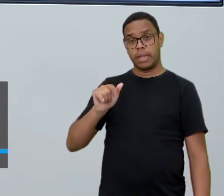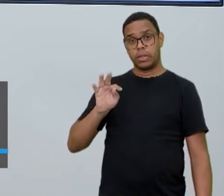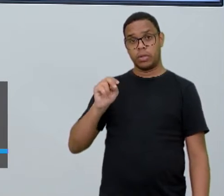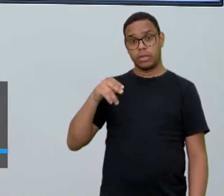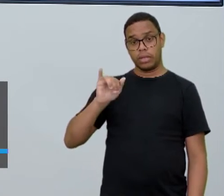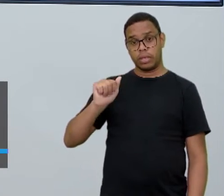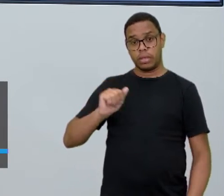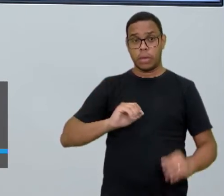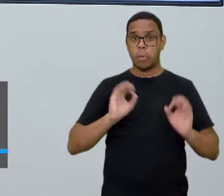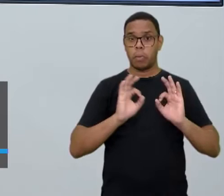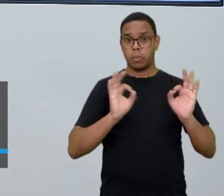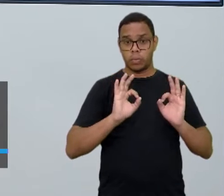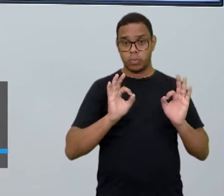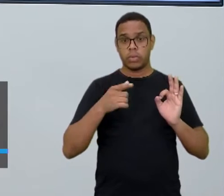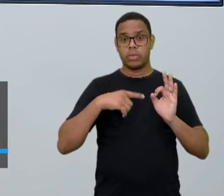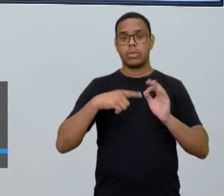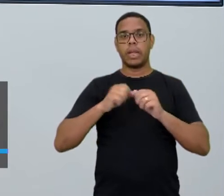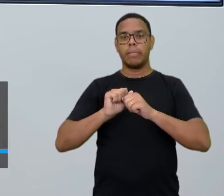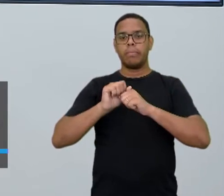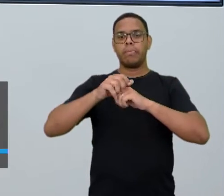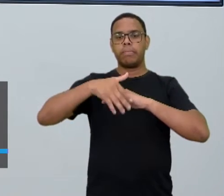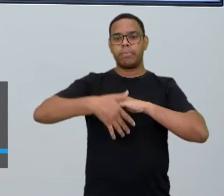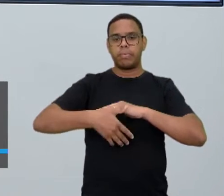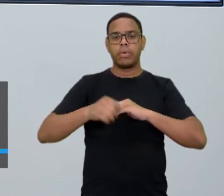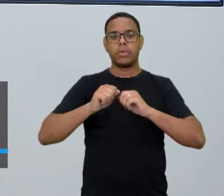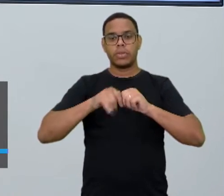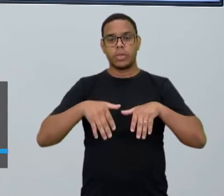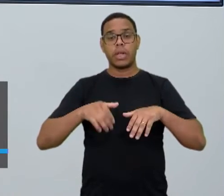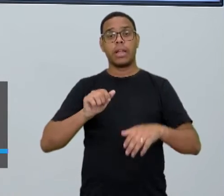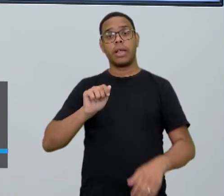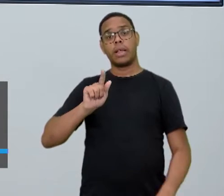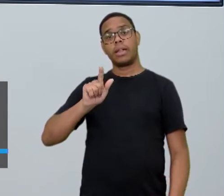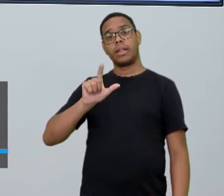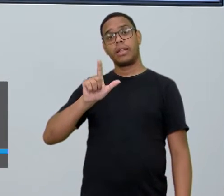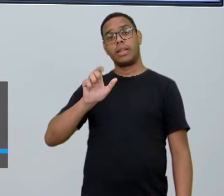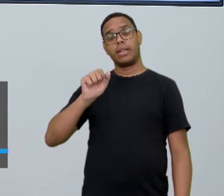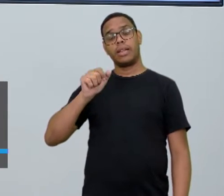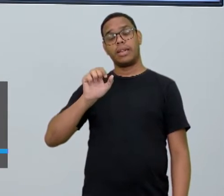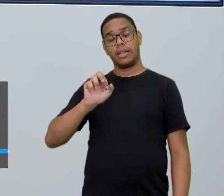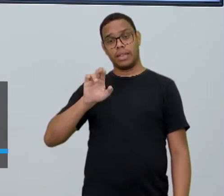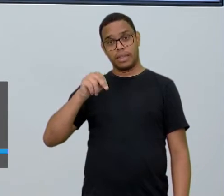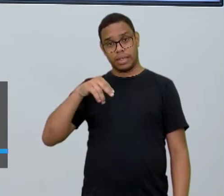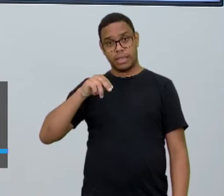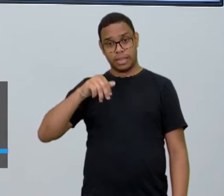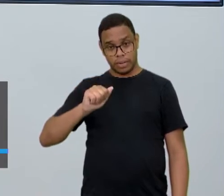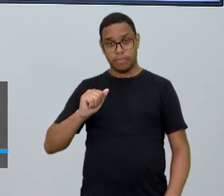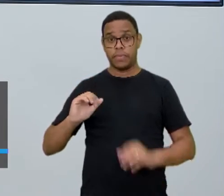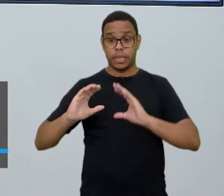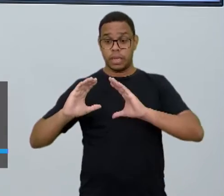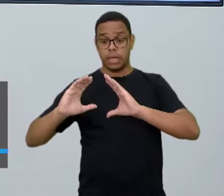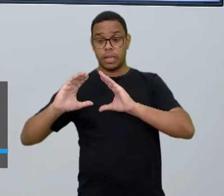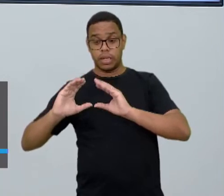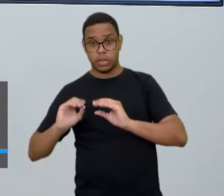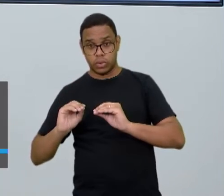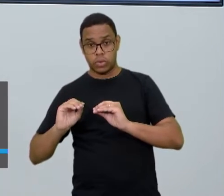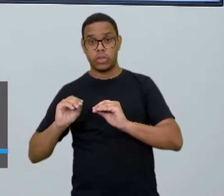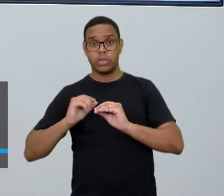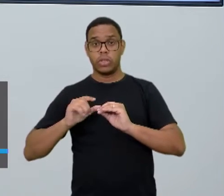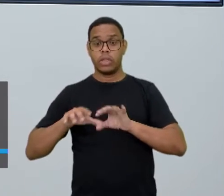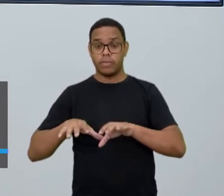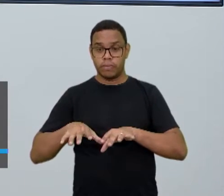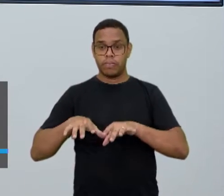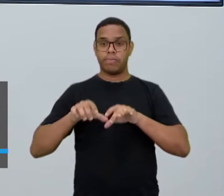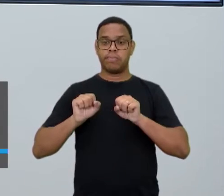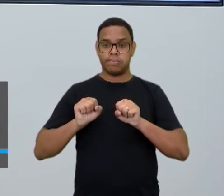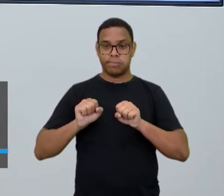melatonina e eu tenho a secreção então de grelina, enquanto que à noite eu tenho a supressão, ou